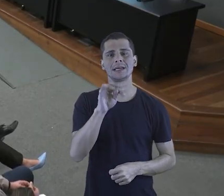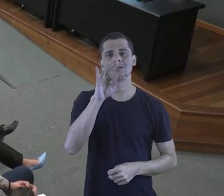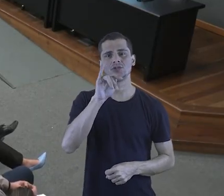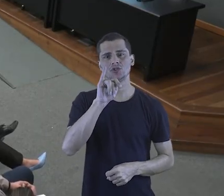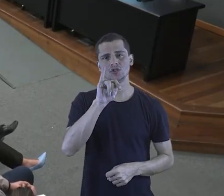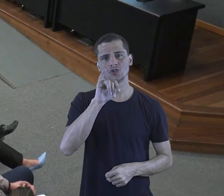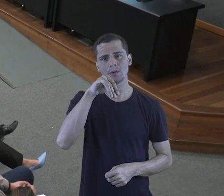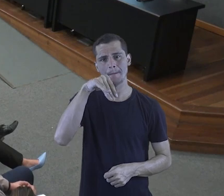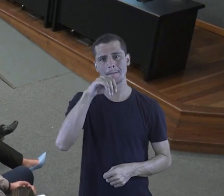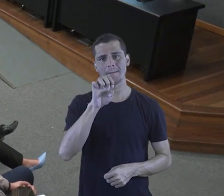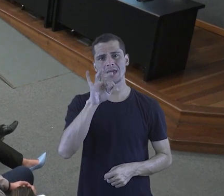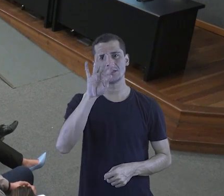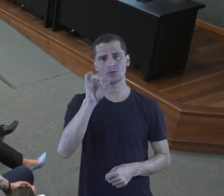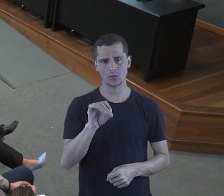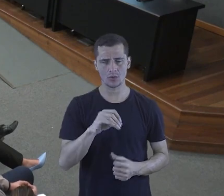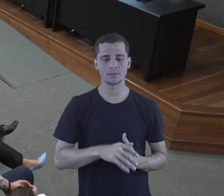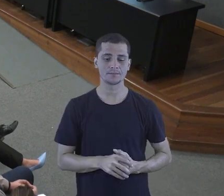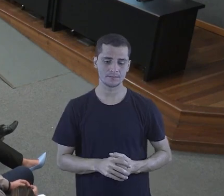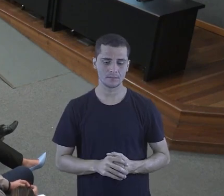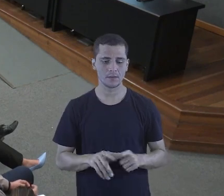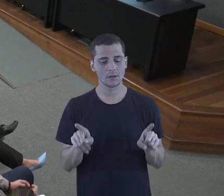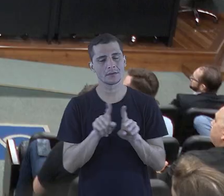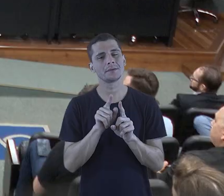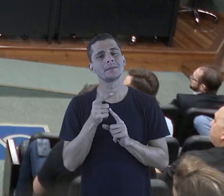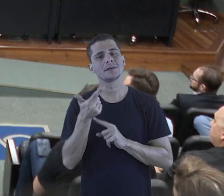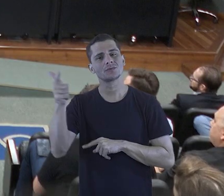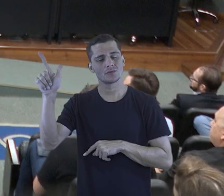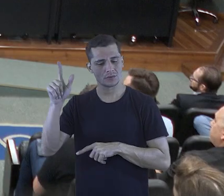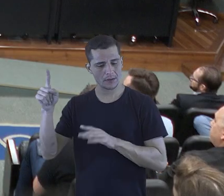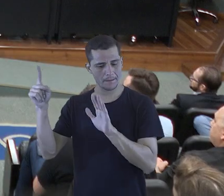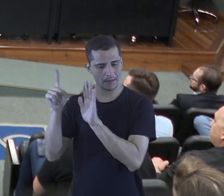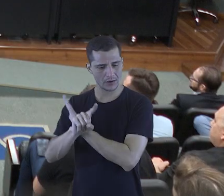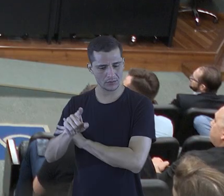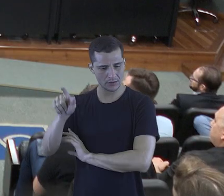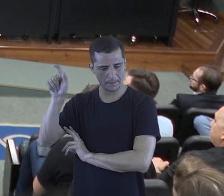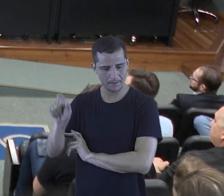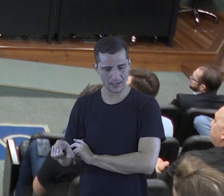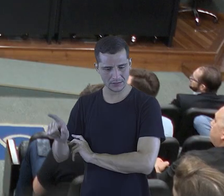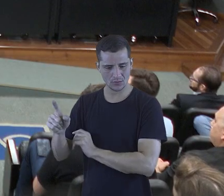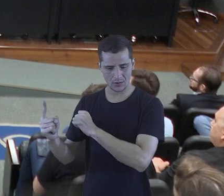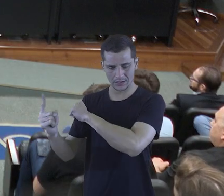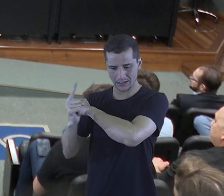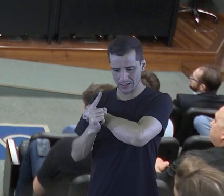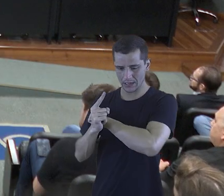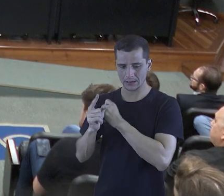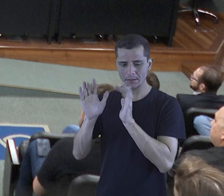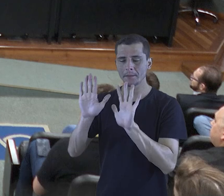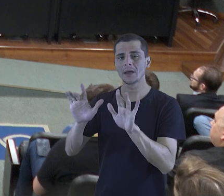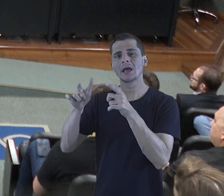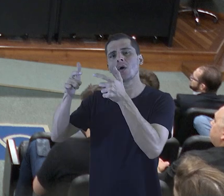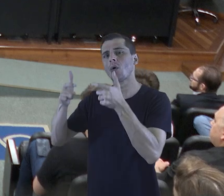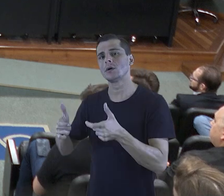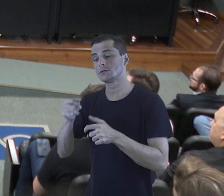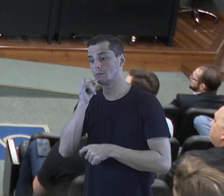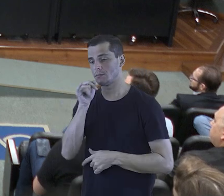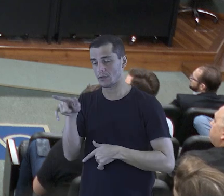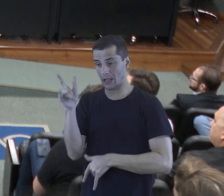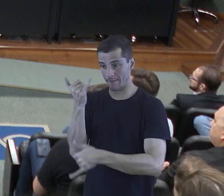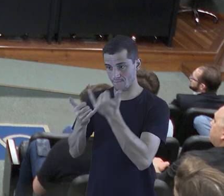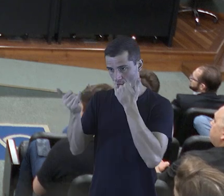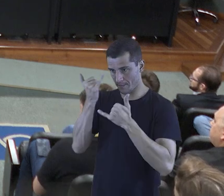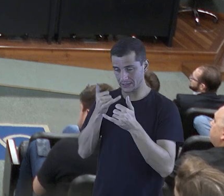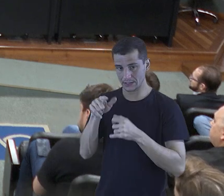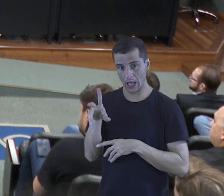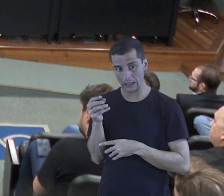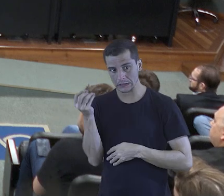pergunta me foi feita por um cliente. Ah, mas Pironti, aqui é o seguinte, a gente manda a informação e se não responder em cinco dias, a gente pressupõe e